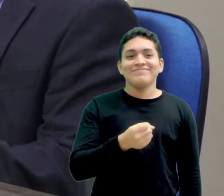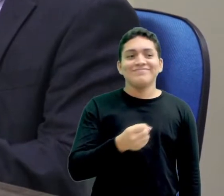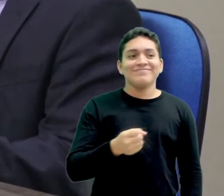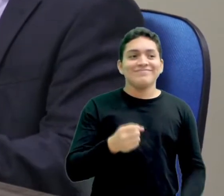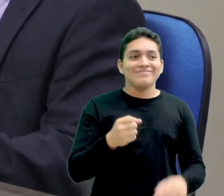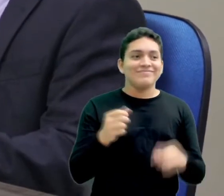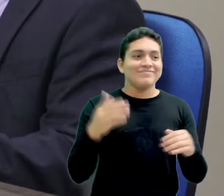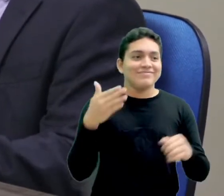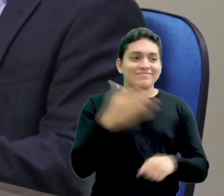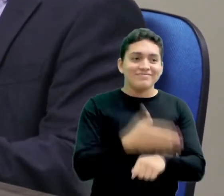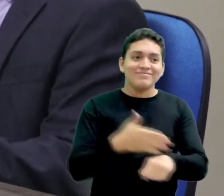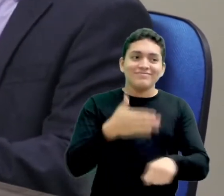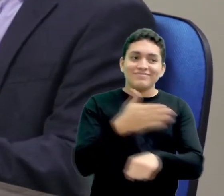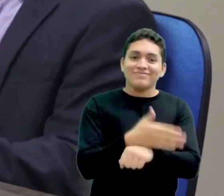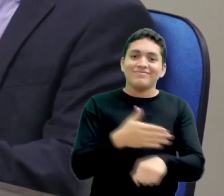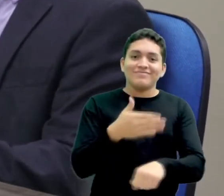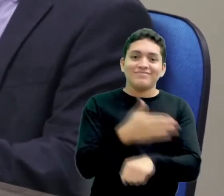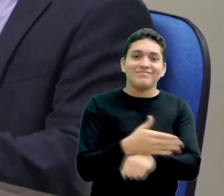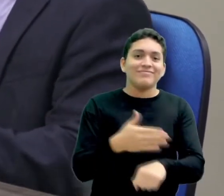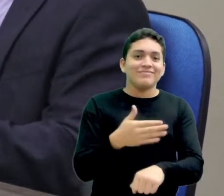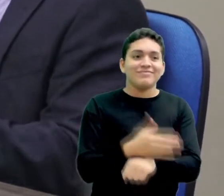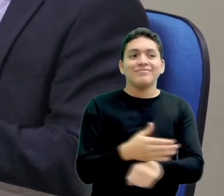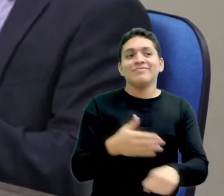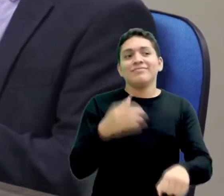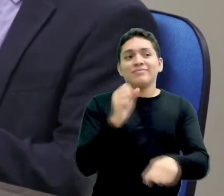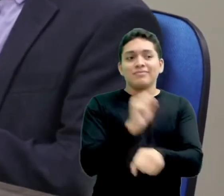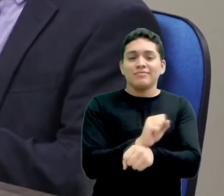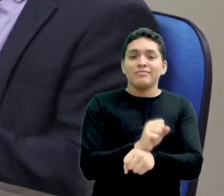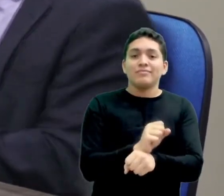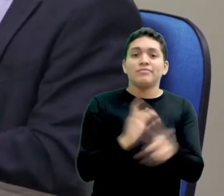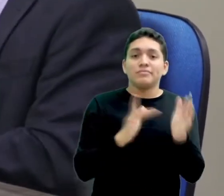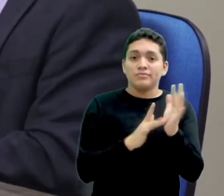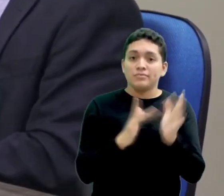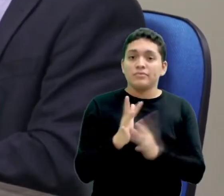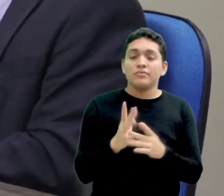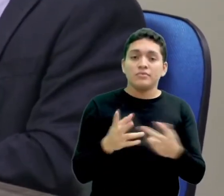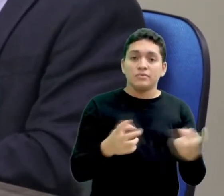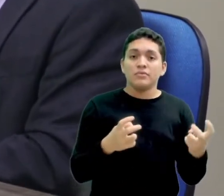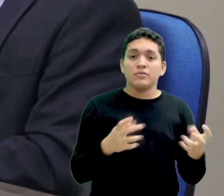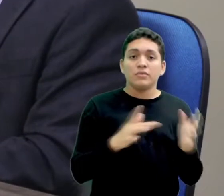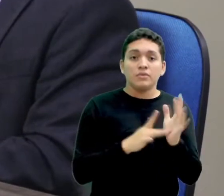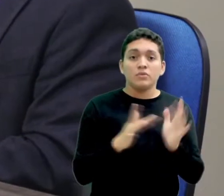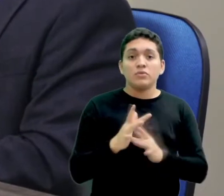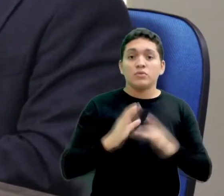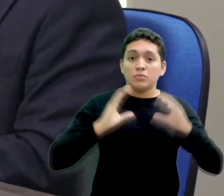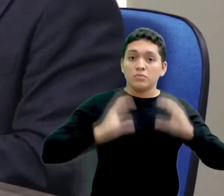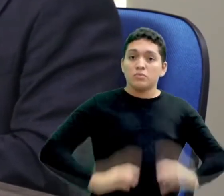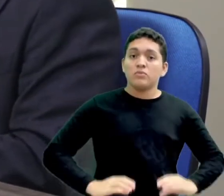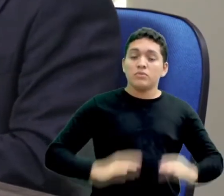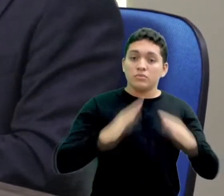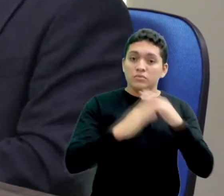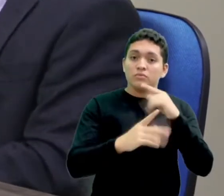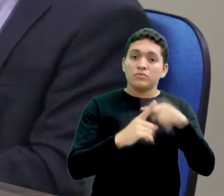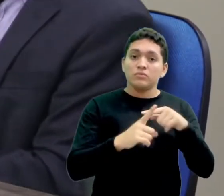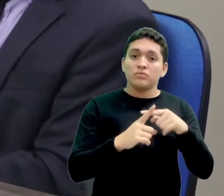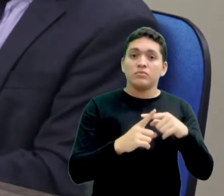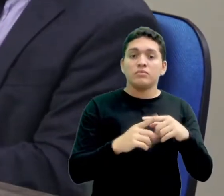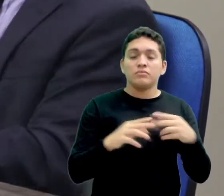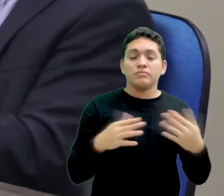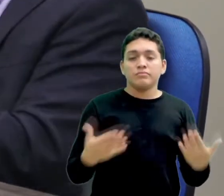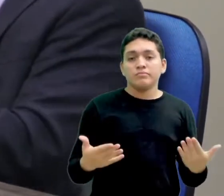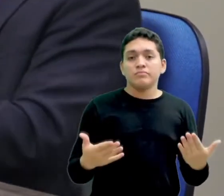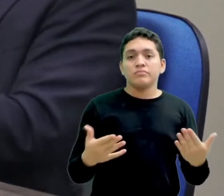não faz parte de nós não podemos guardar. Lembro-me agora de Jesus, olha como Jesus se portou diante no templo.